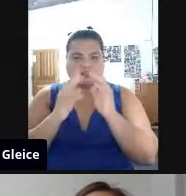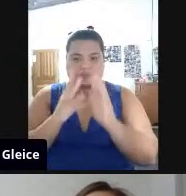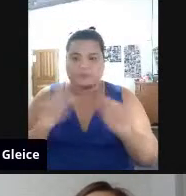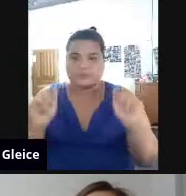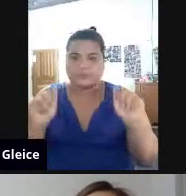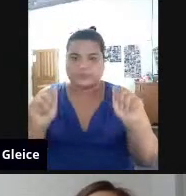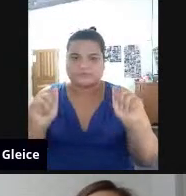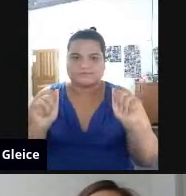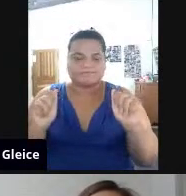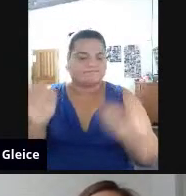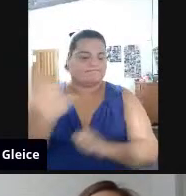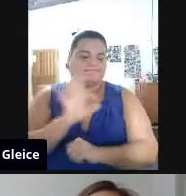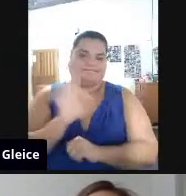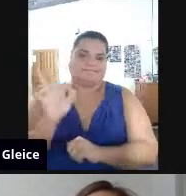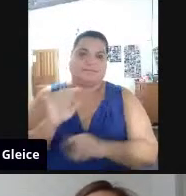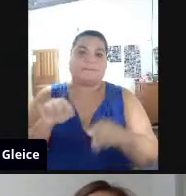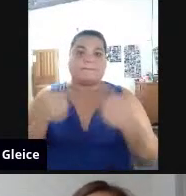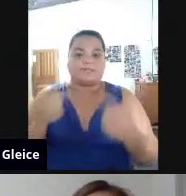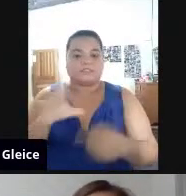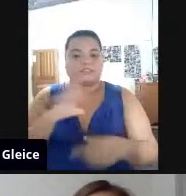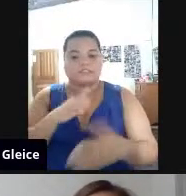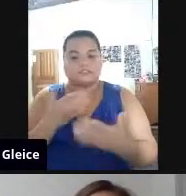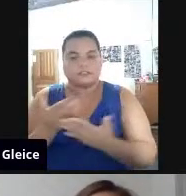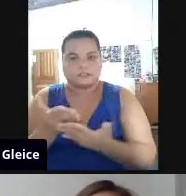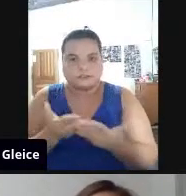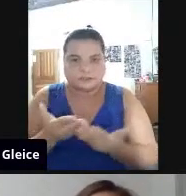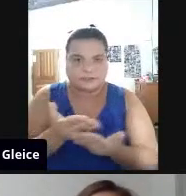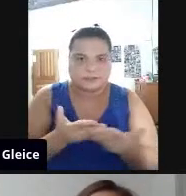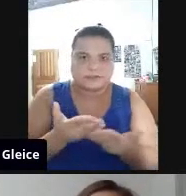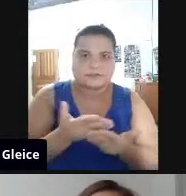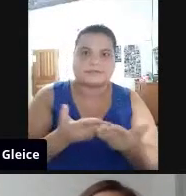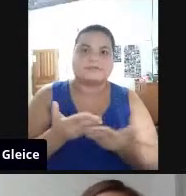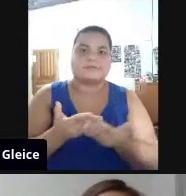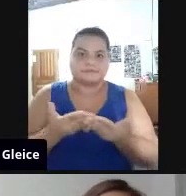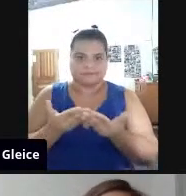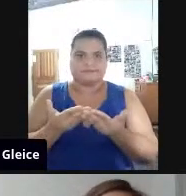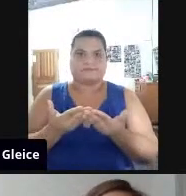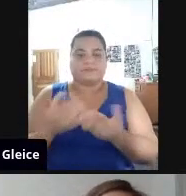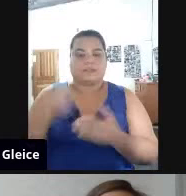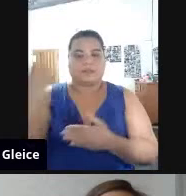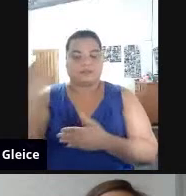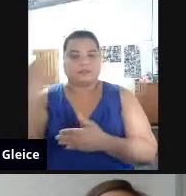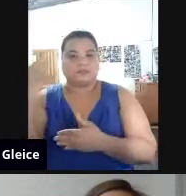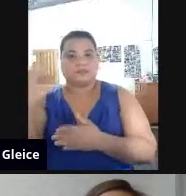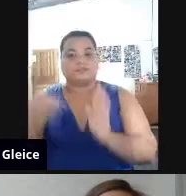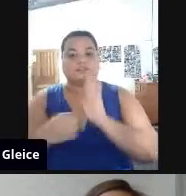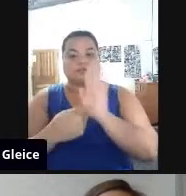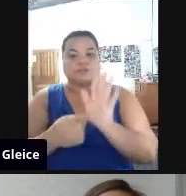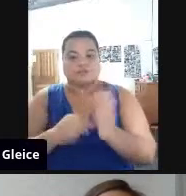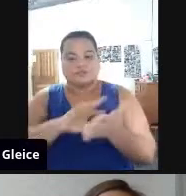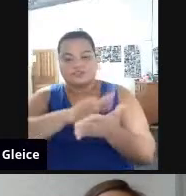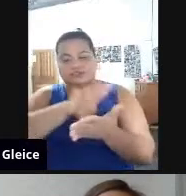mostrar para vocês alguns tipos que são reconhecidos hoje pela ciência como sendo